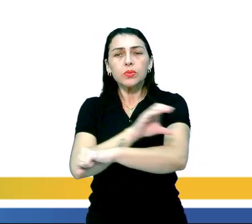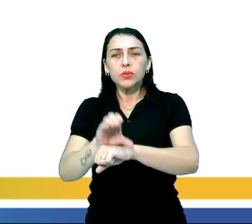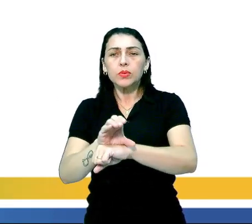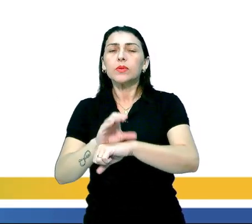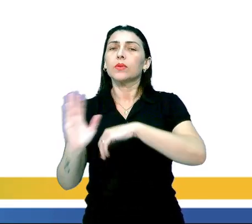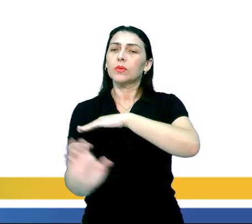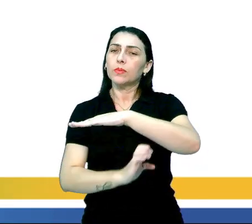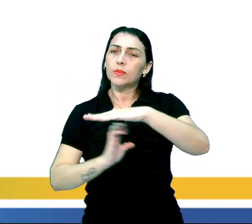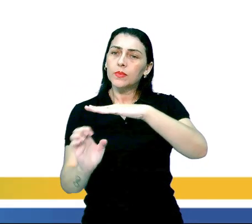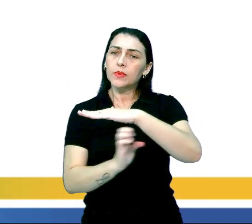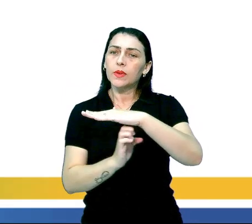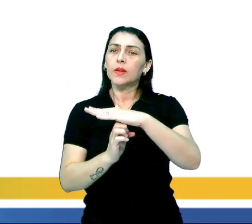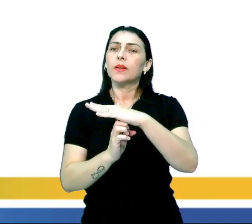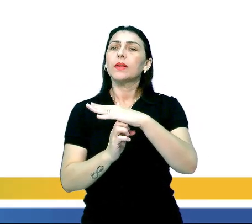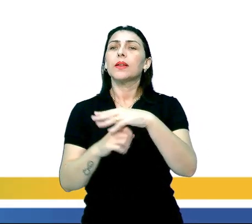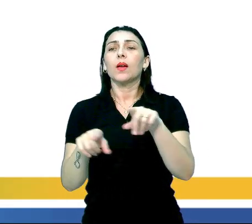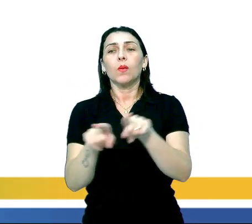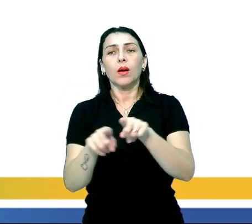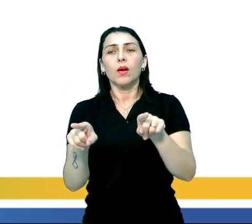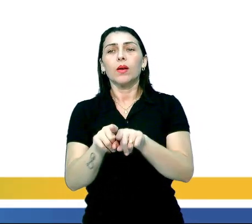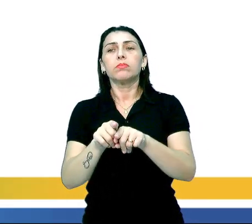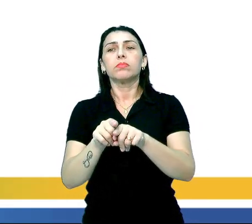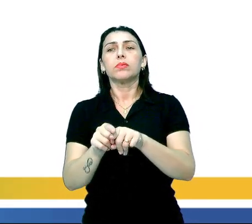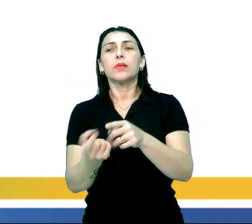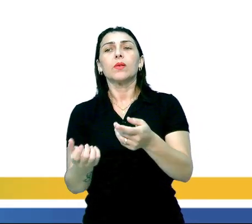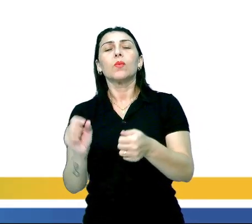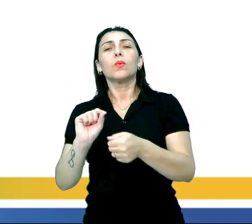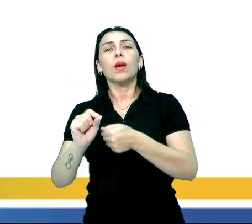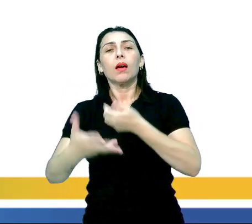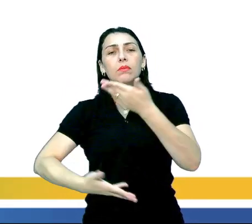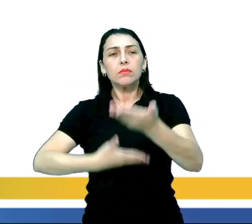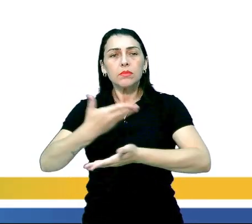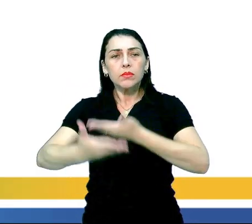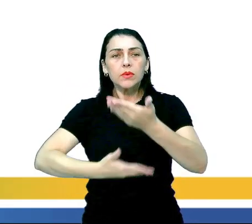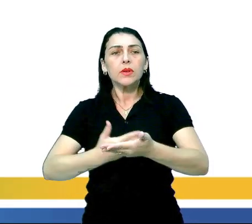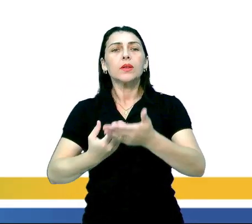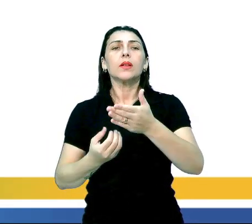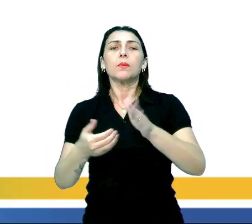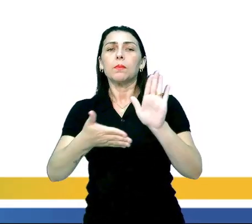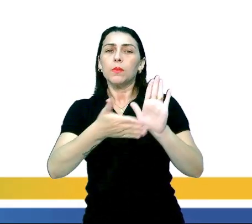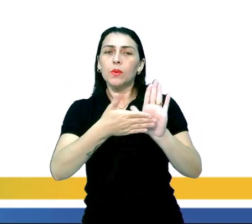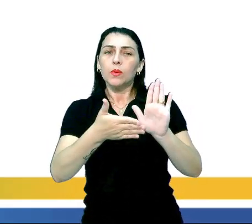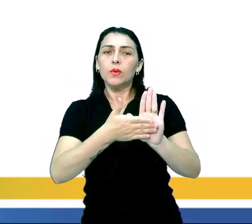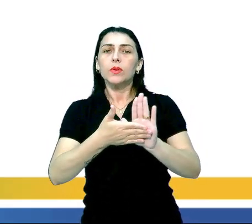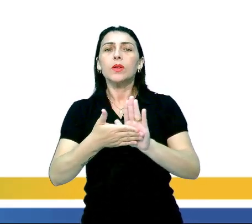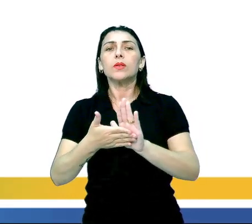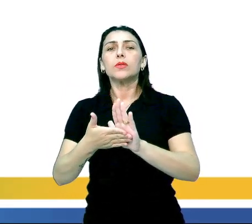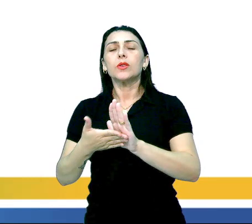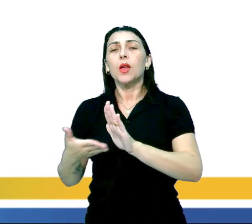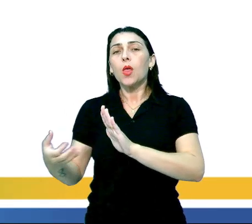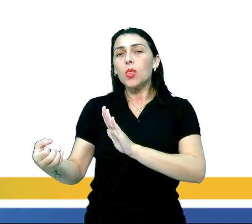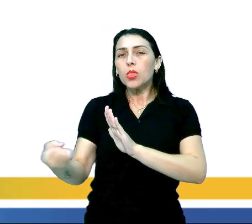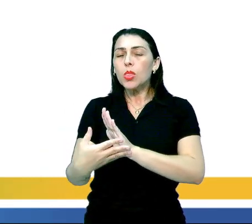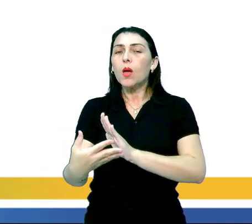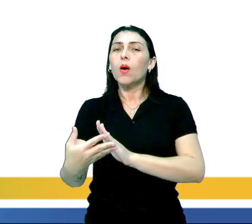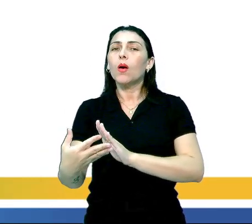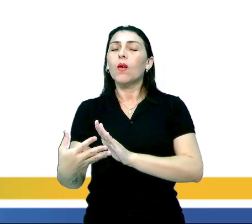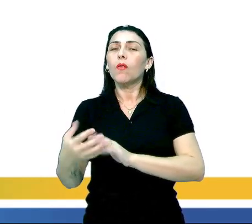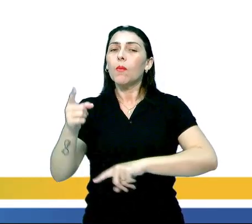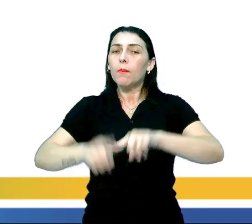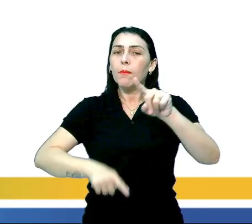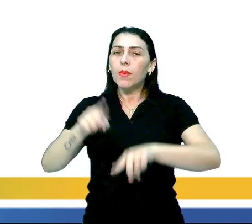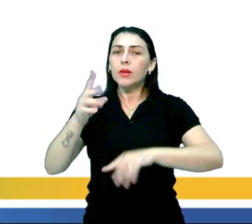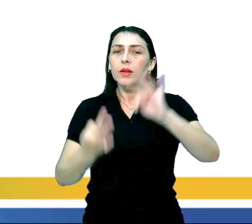cultura empresarial, na qual haja a integração entre as propostas de